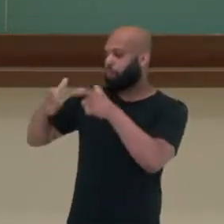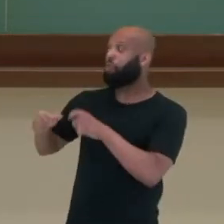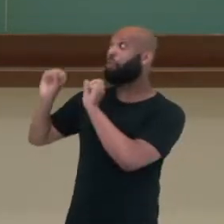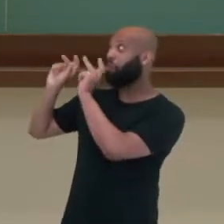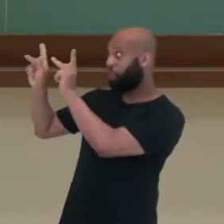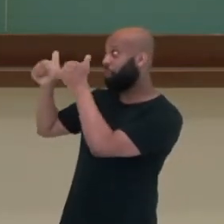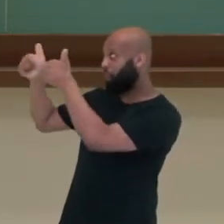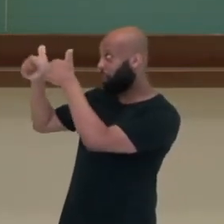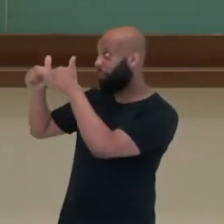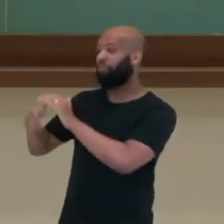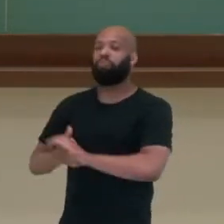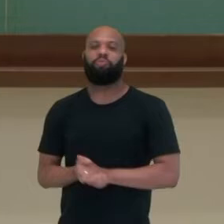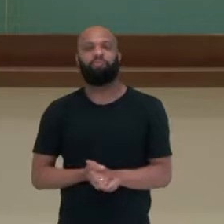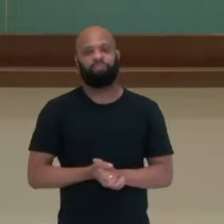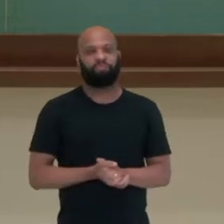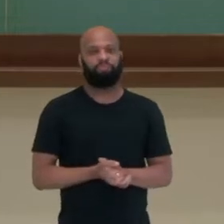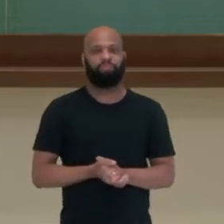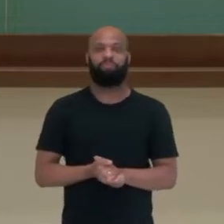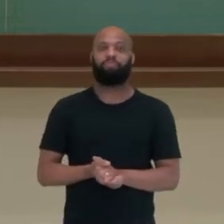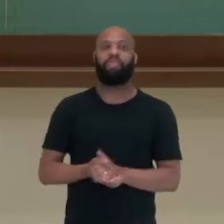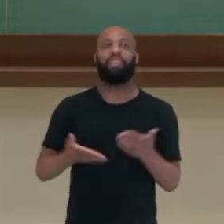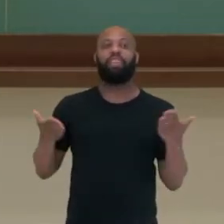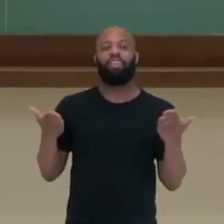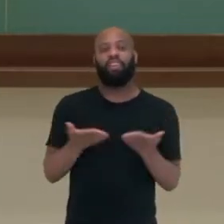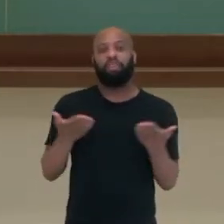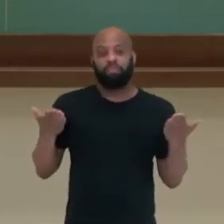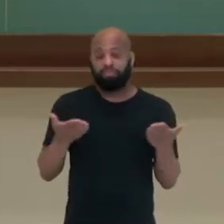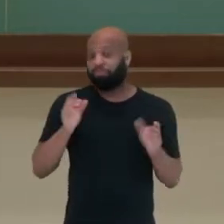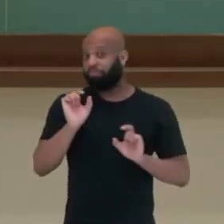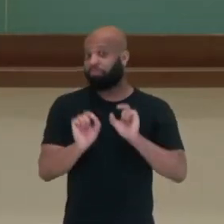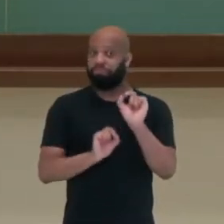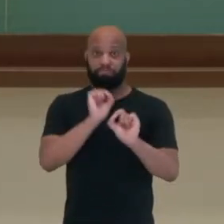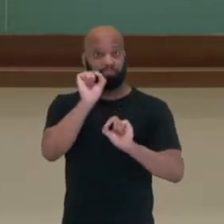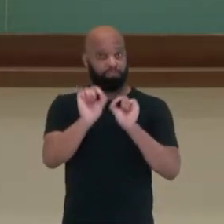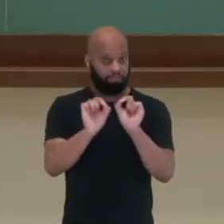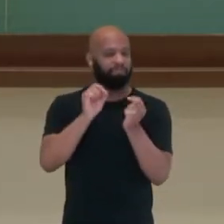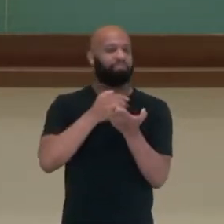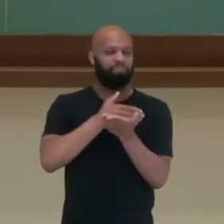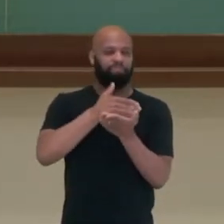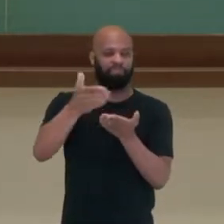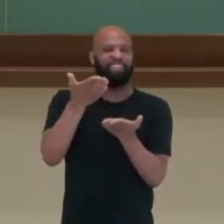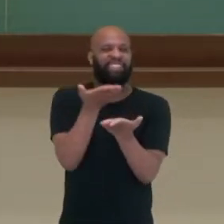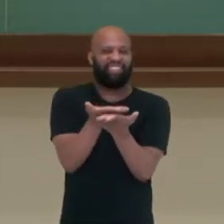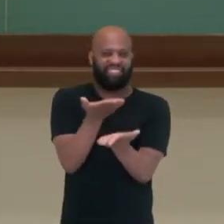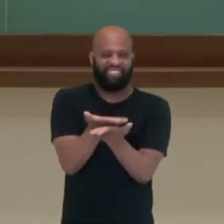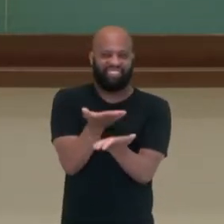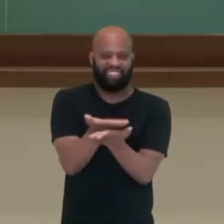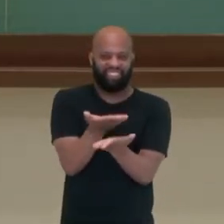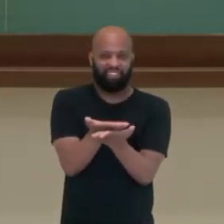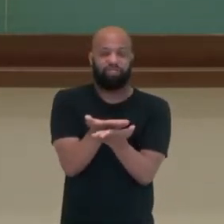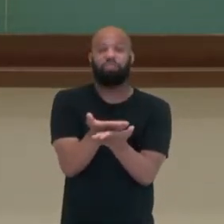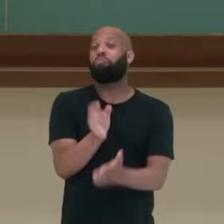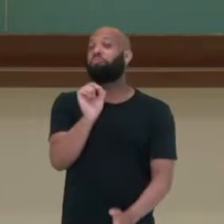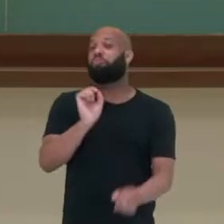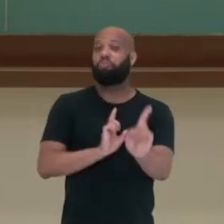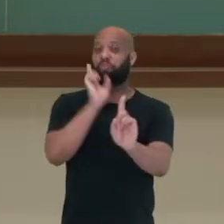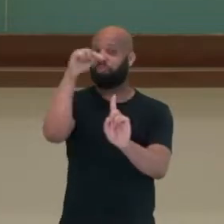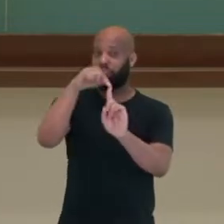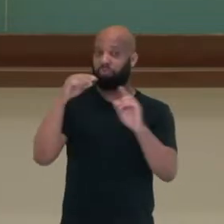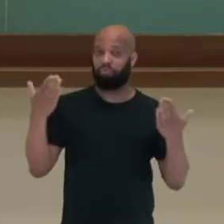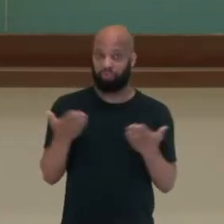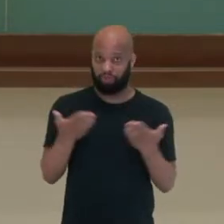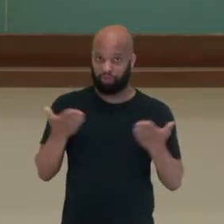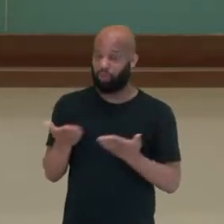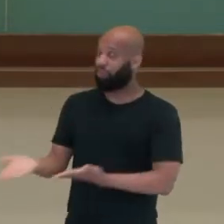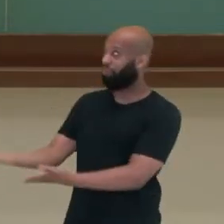Beleza? Beleza. Então, meus queridos e minhas queridas, bora lá para a nossa aula. Vamos ver os objetivos de hoje?